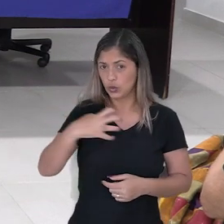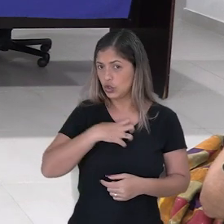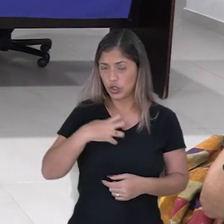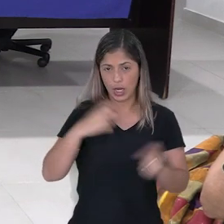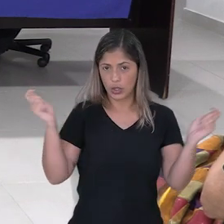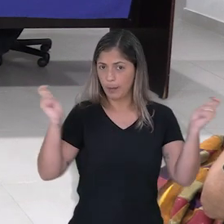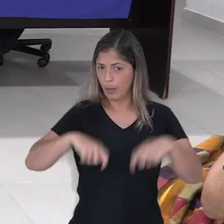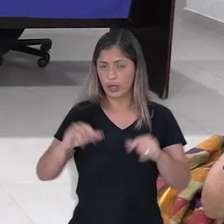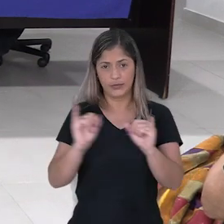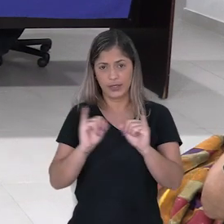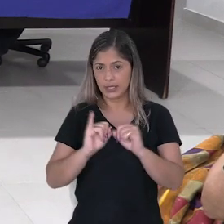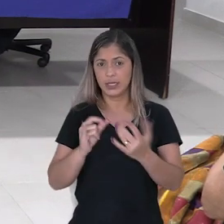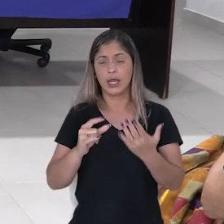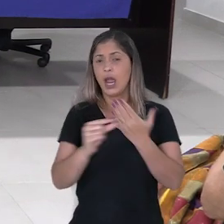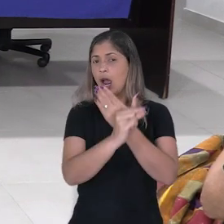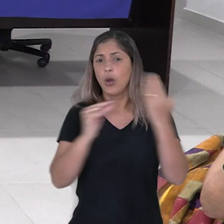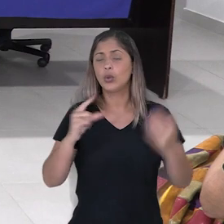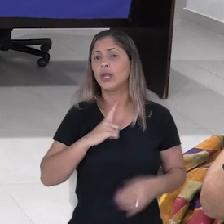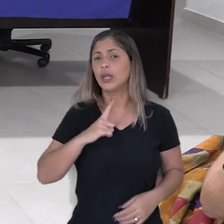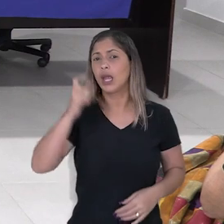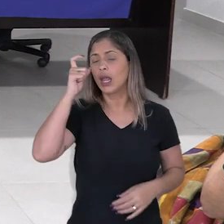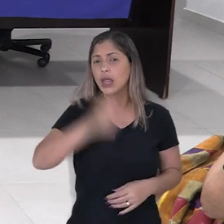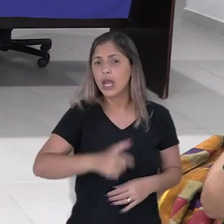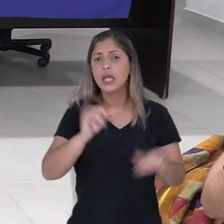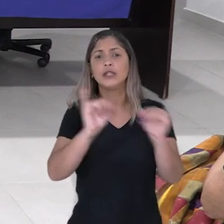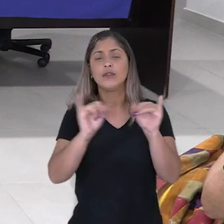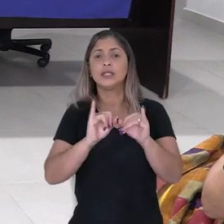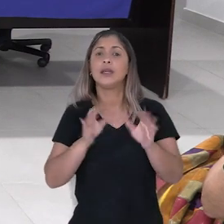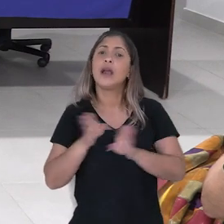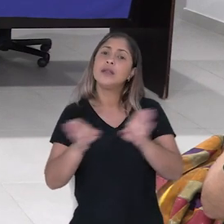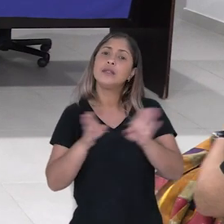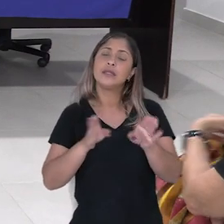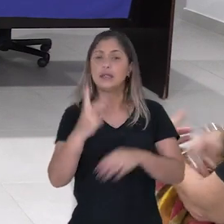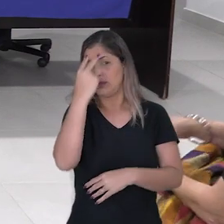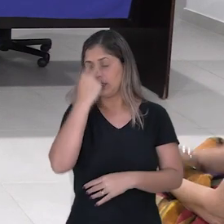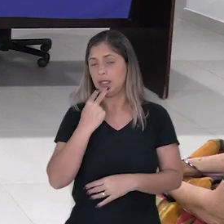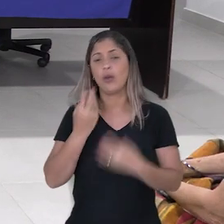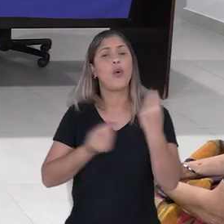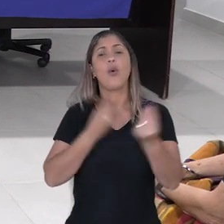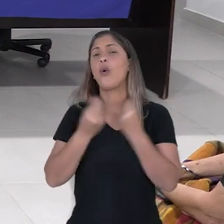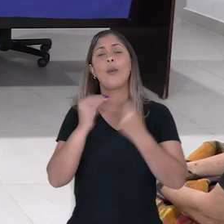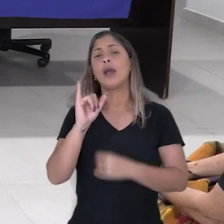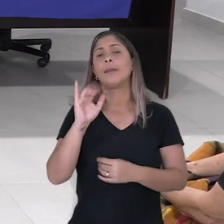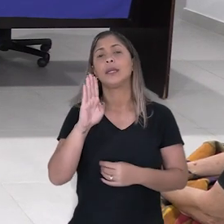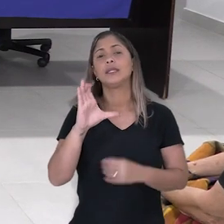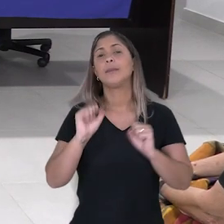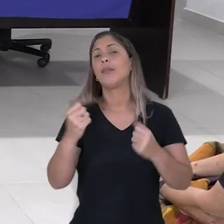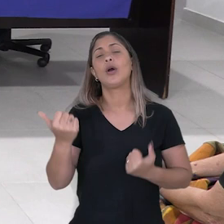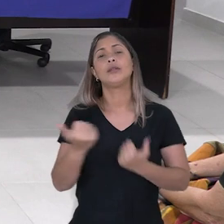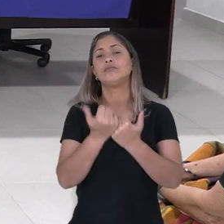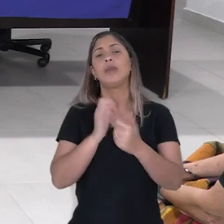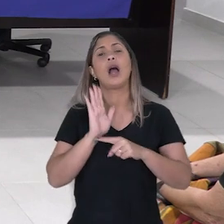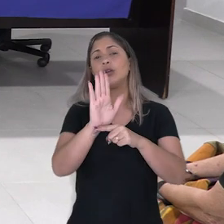mecanismo que se possa fazer? Um autor que tenha interesse em tornar a obra dele acessível ao cego. Como que o Benjamin pode ajudar? Como que ele